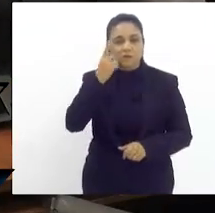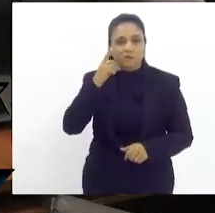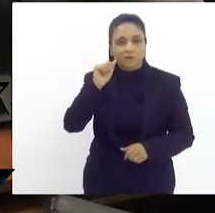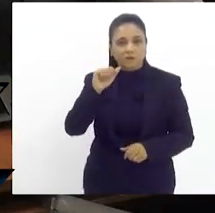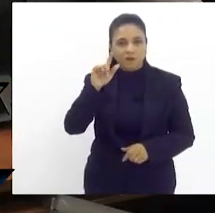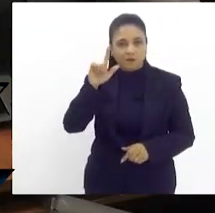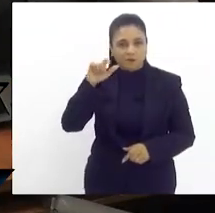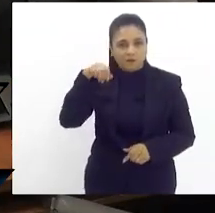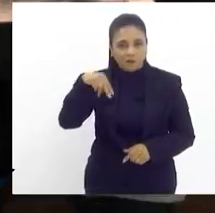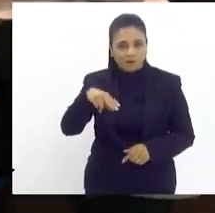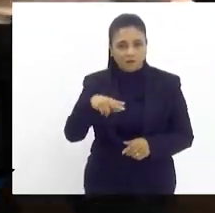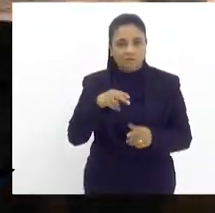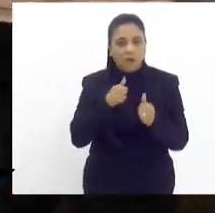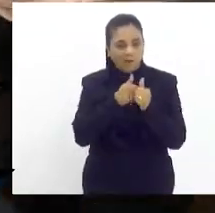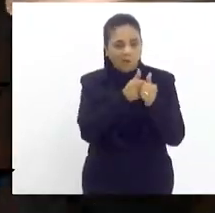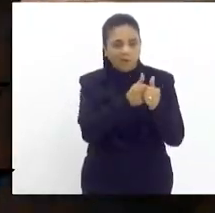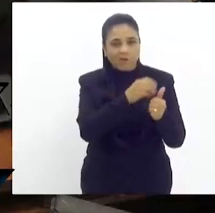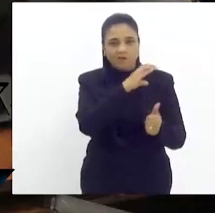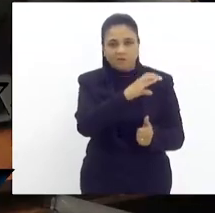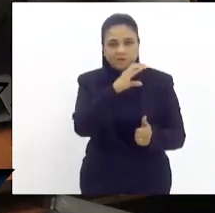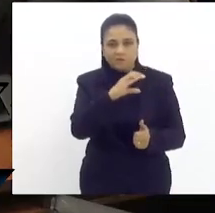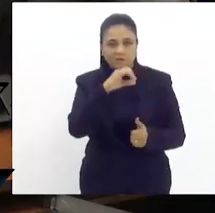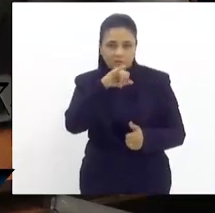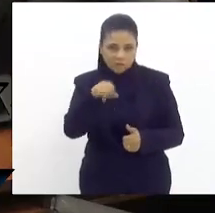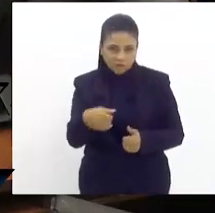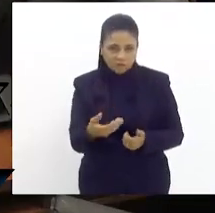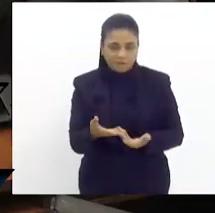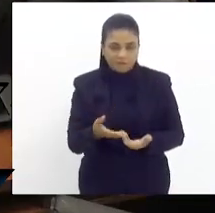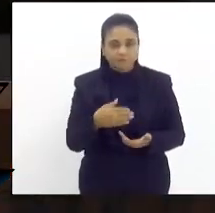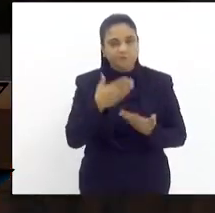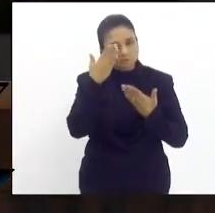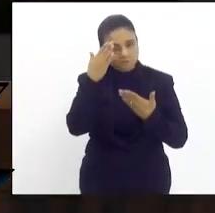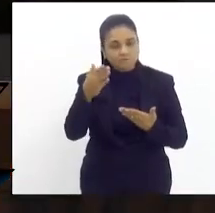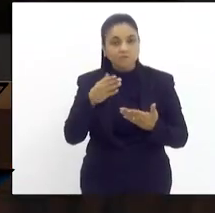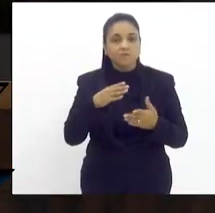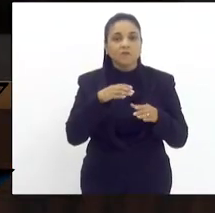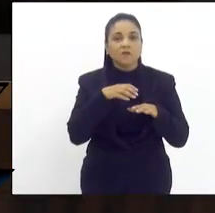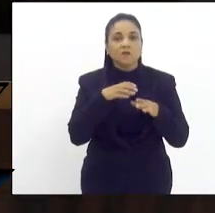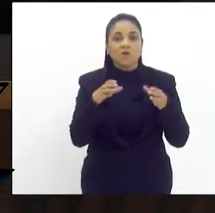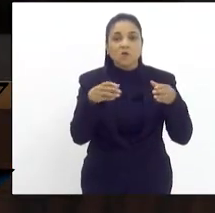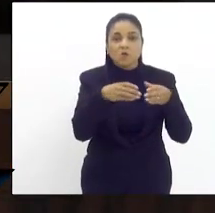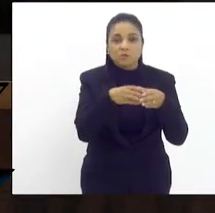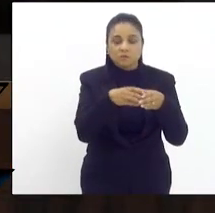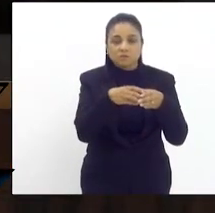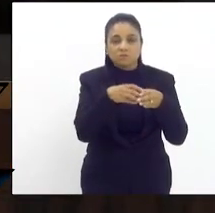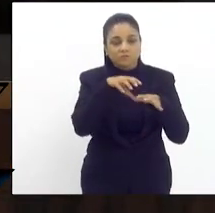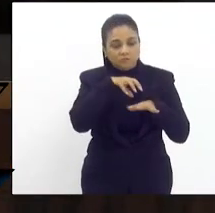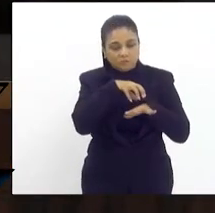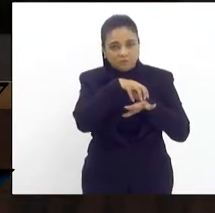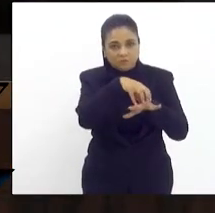educação acompanha ccj Obrigado comissão de Transportes